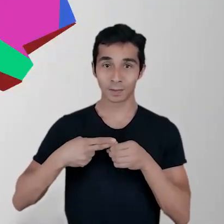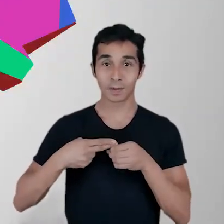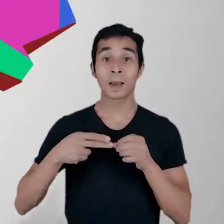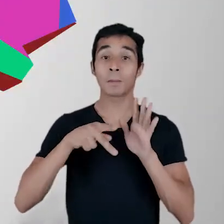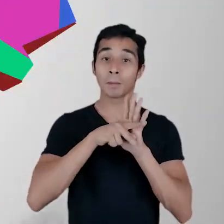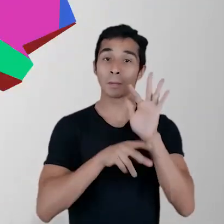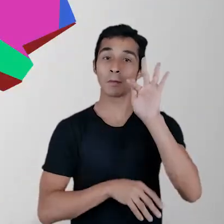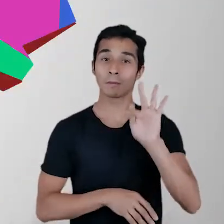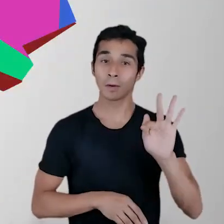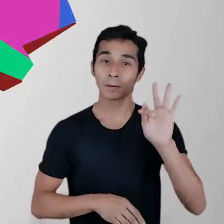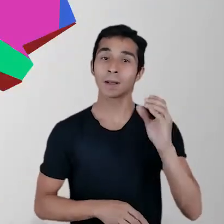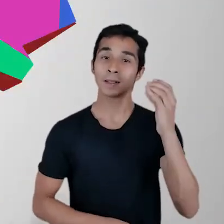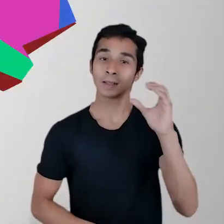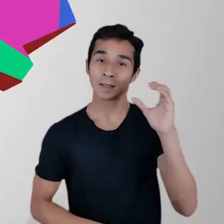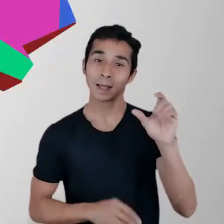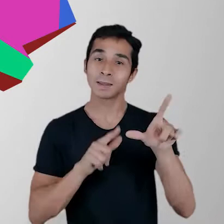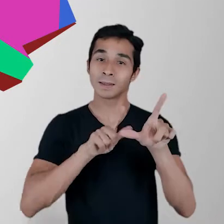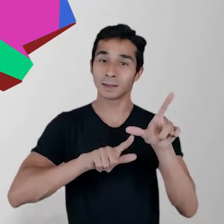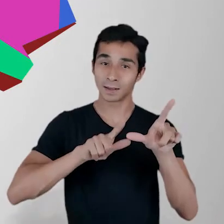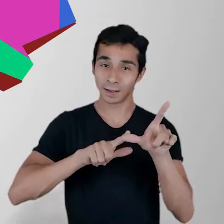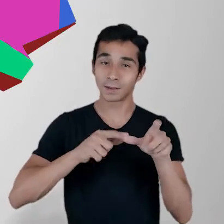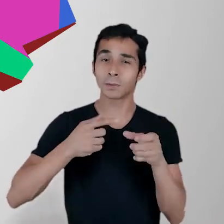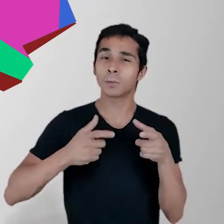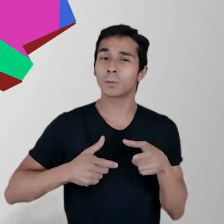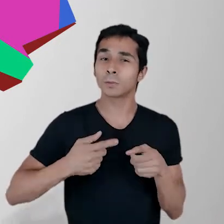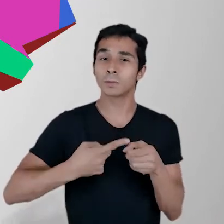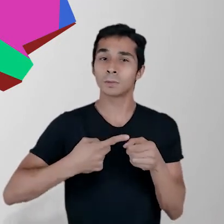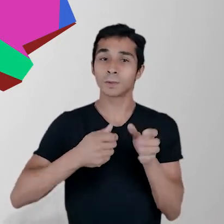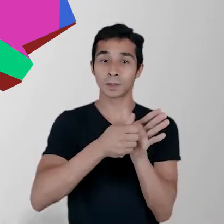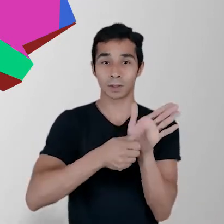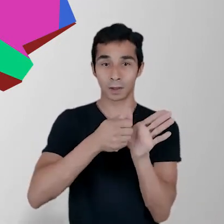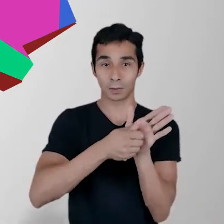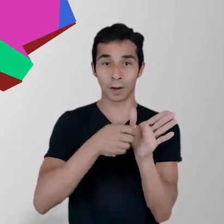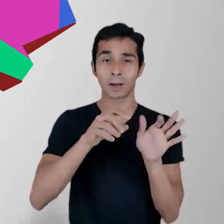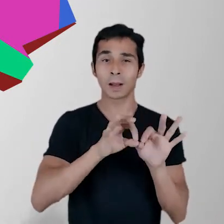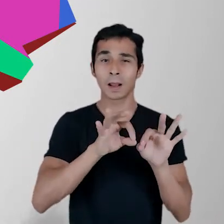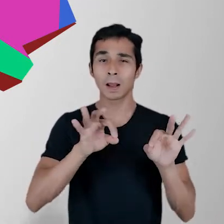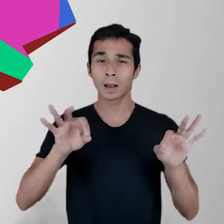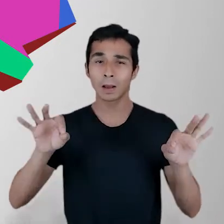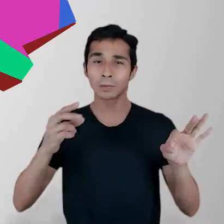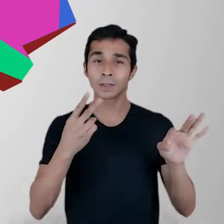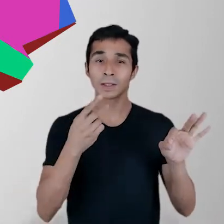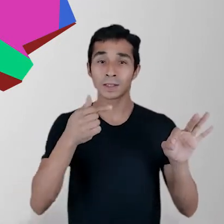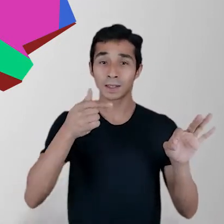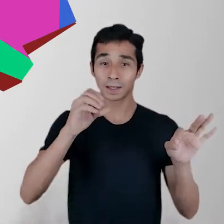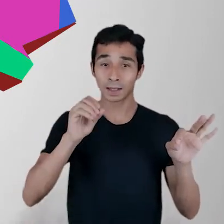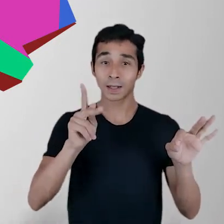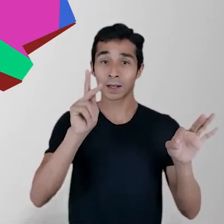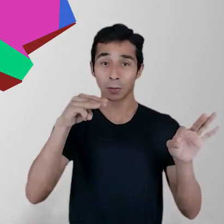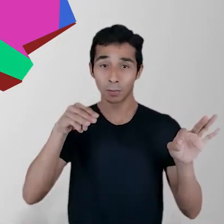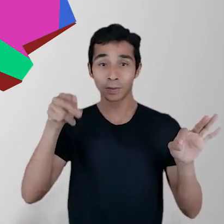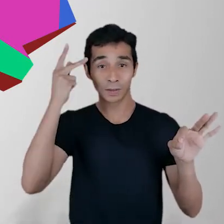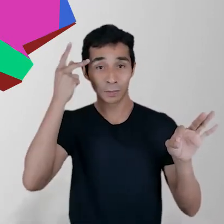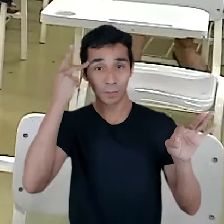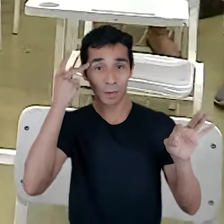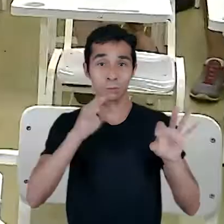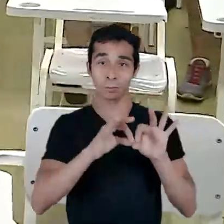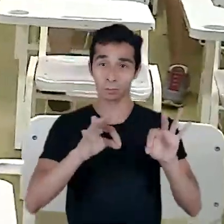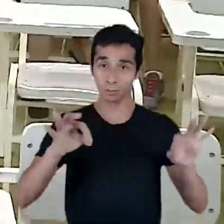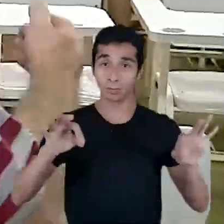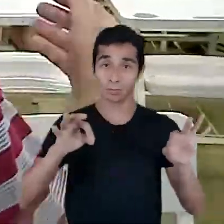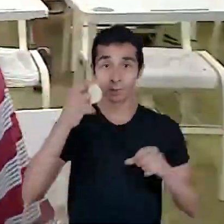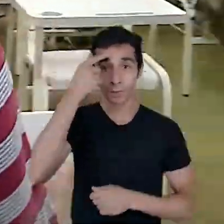é oferecido pela Faculdade de Ciências e Letras em Araraquara, a 270 quilômetros da cidade de São Paulo.